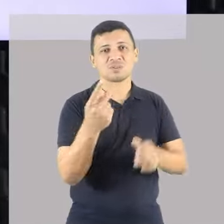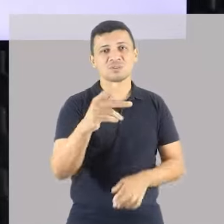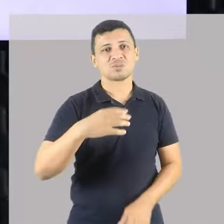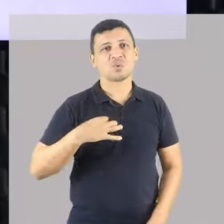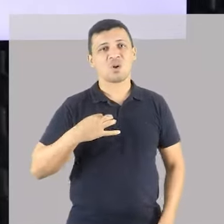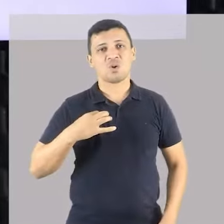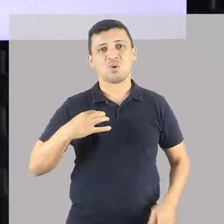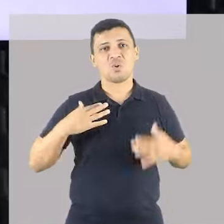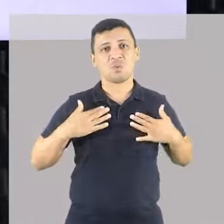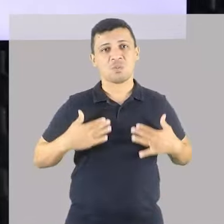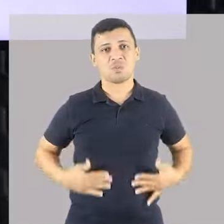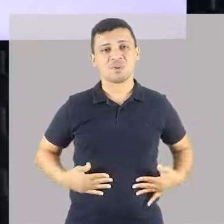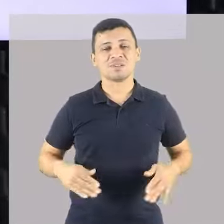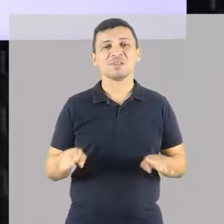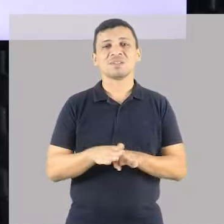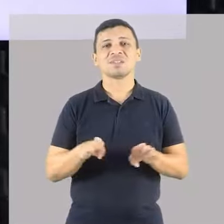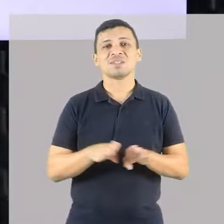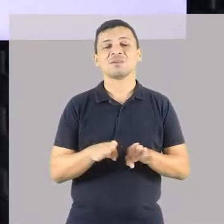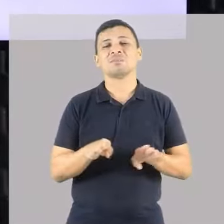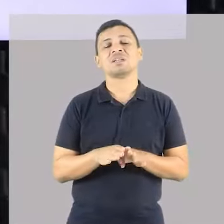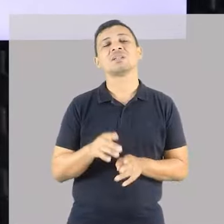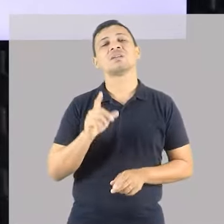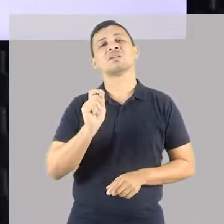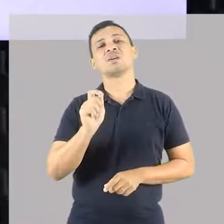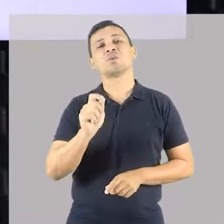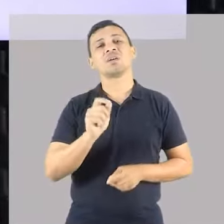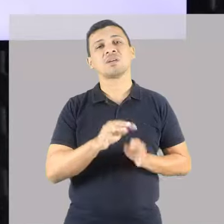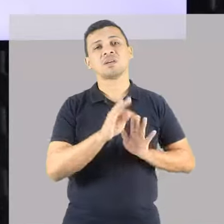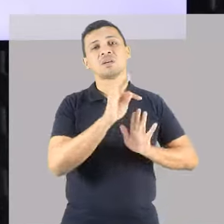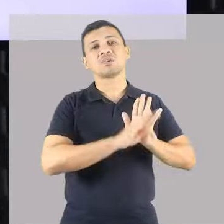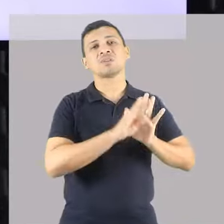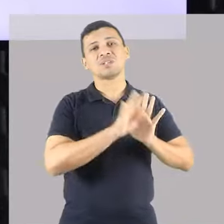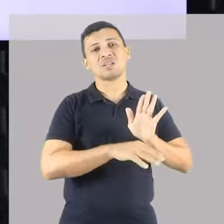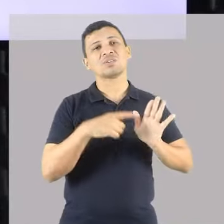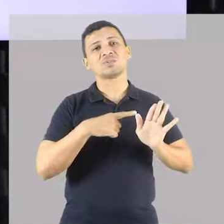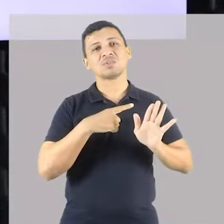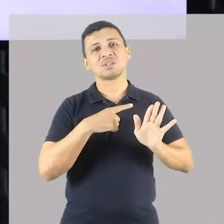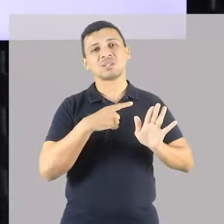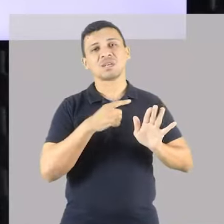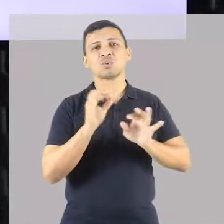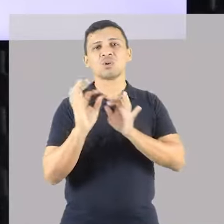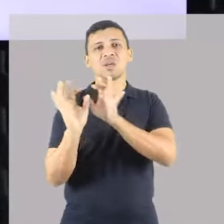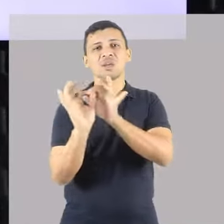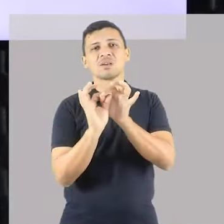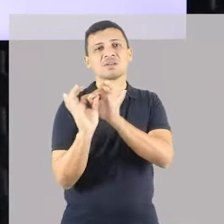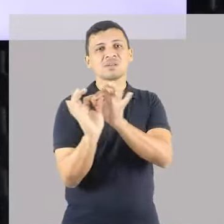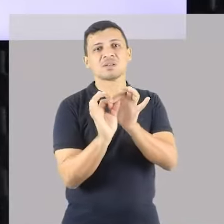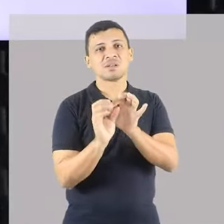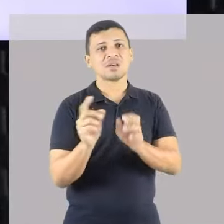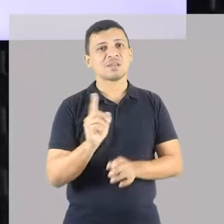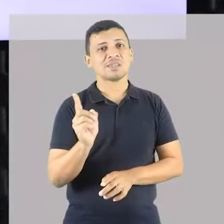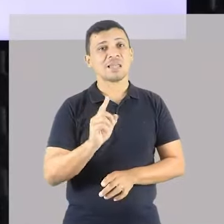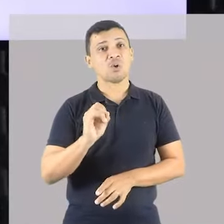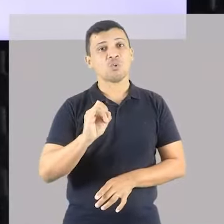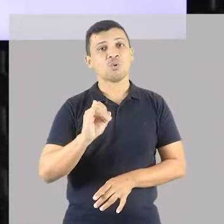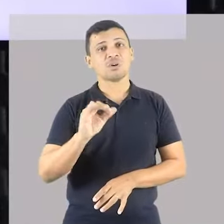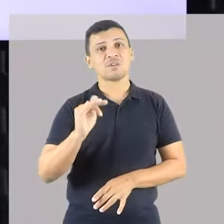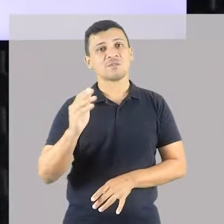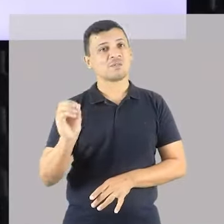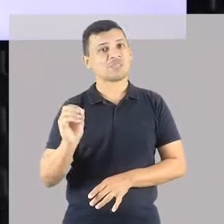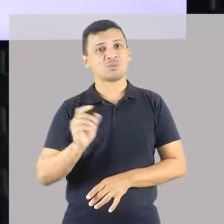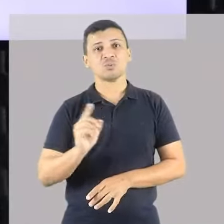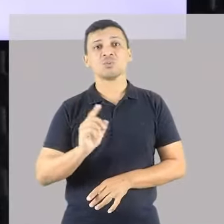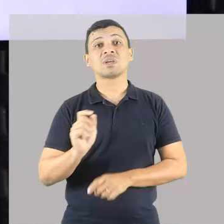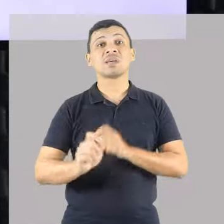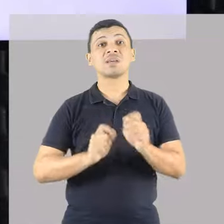e do mesmo jeito nós vamos ter também na construção do texto O entrelaçamento só que não de fios mas sim de ideias